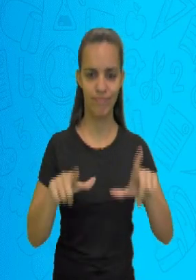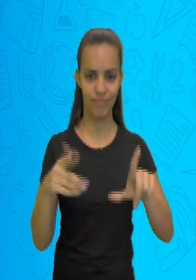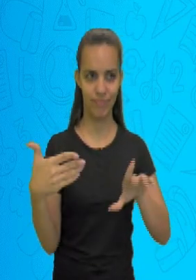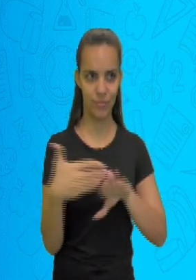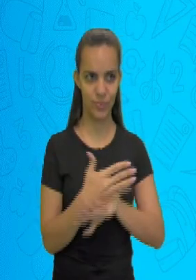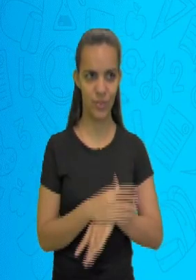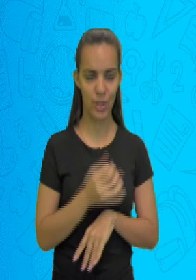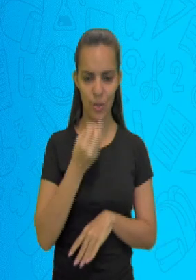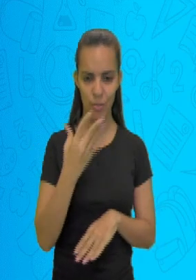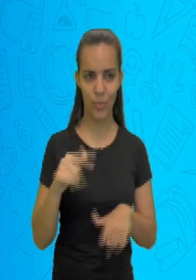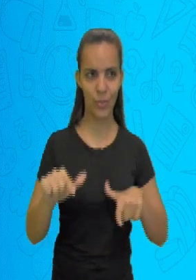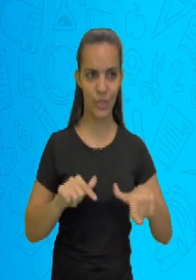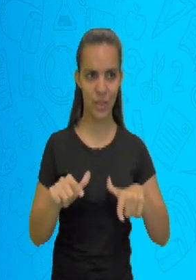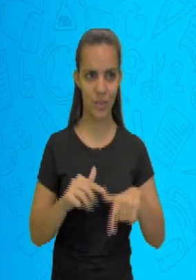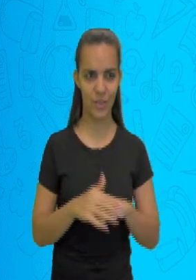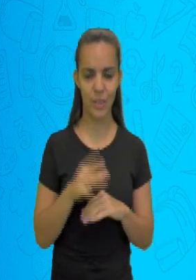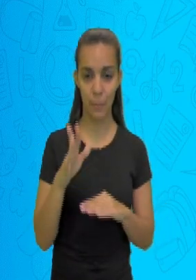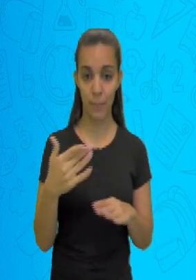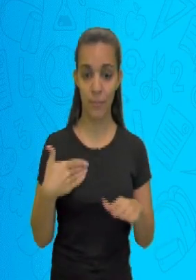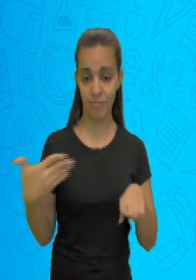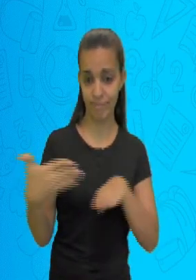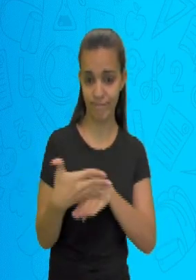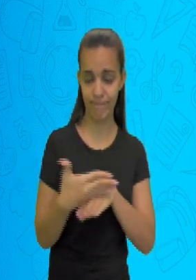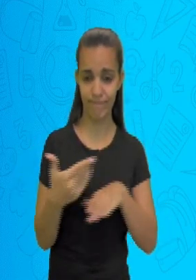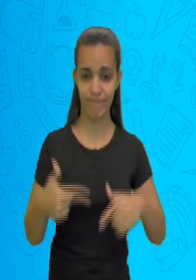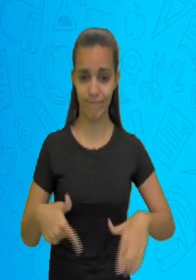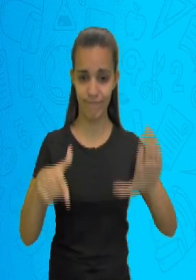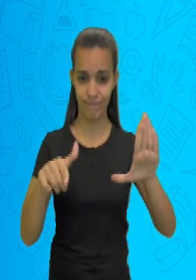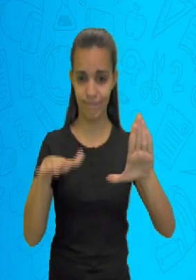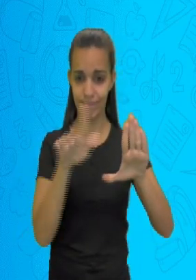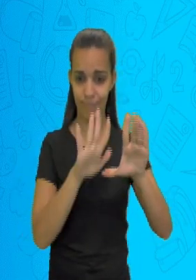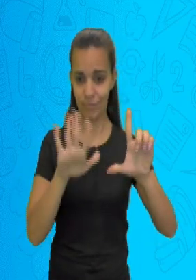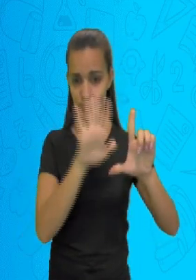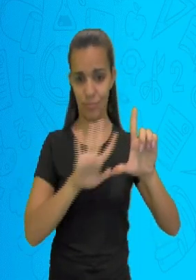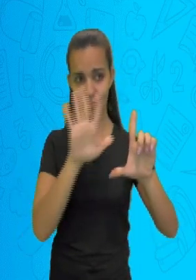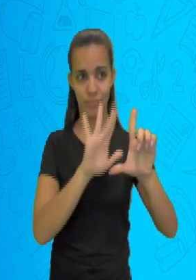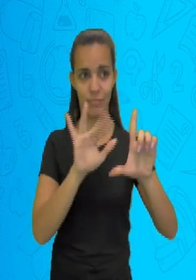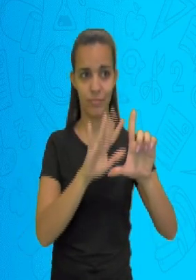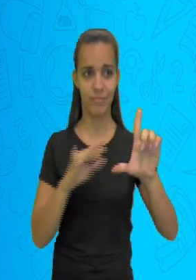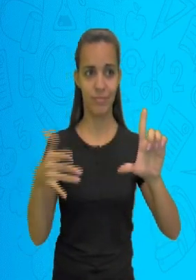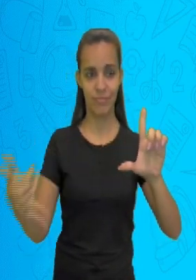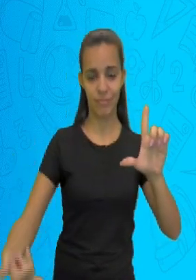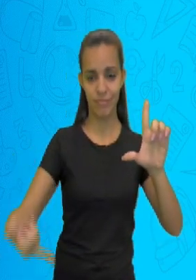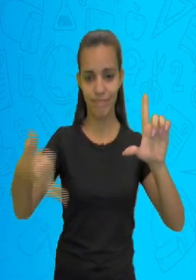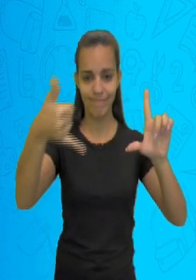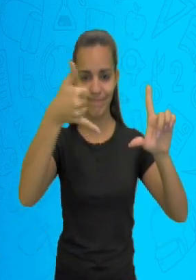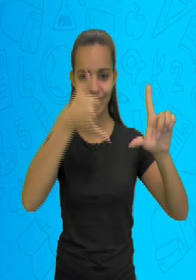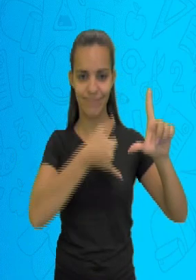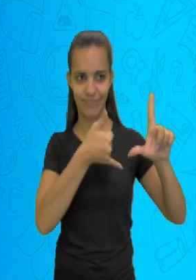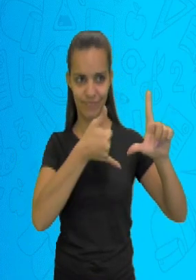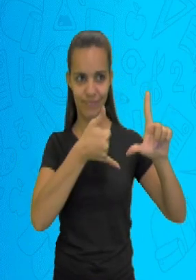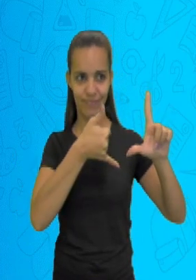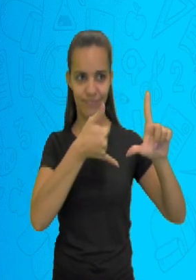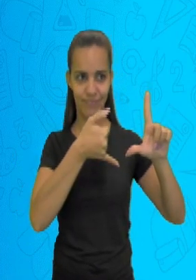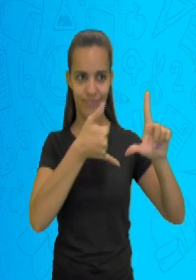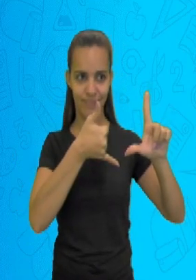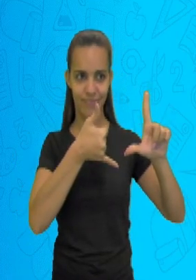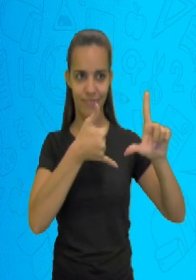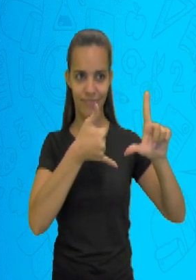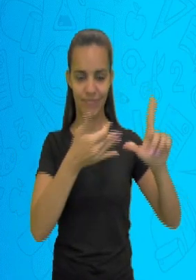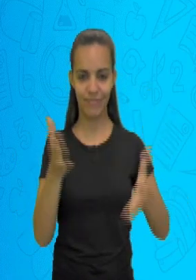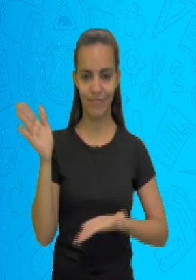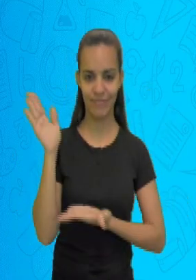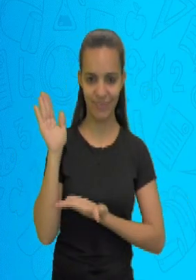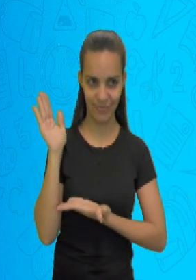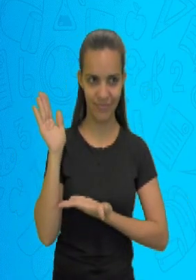trabalho. E para acessar a nossa plataforma SMED-GV, basta apontar a câmera do seu celular para a imagem que